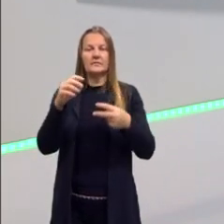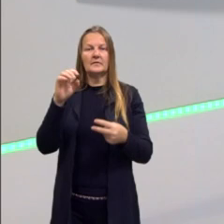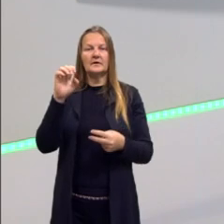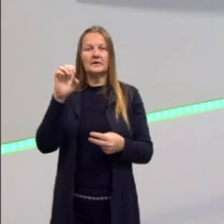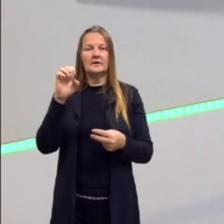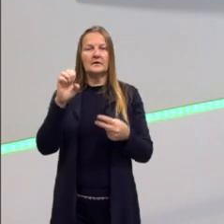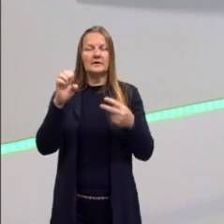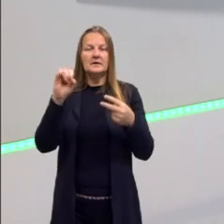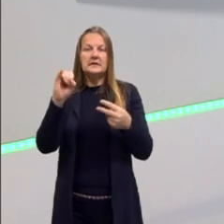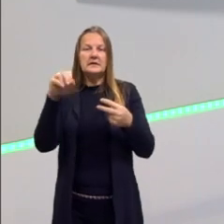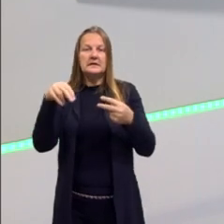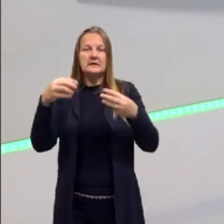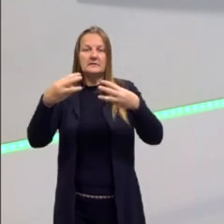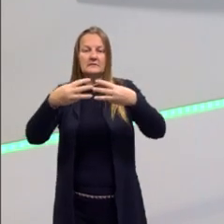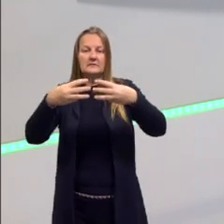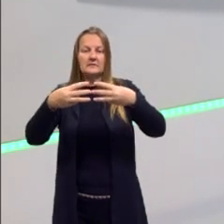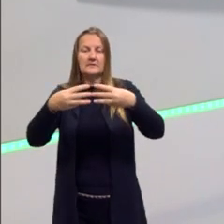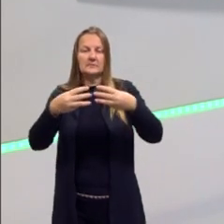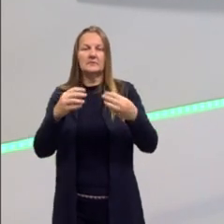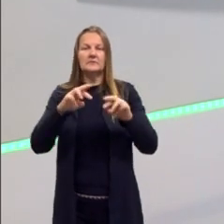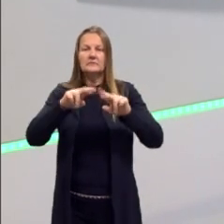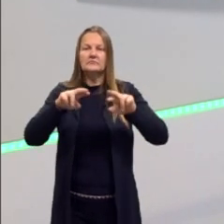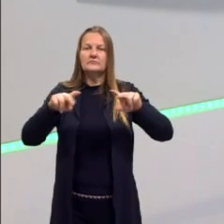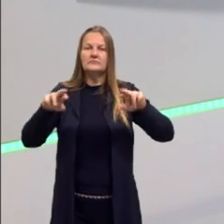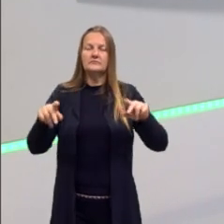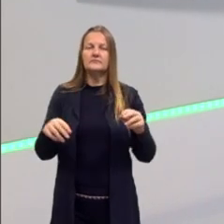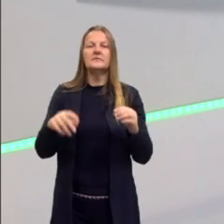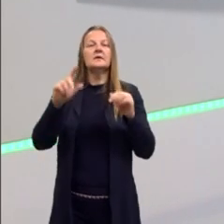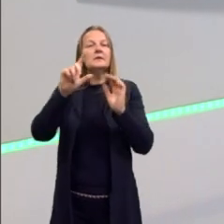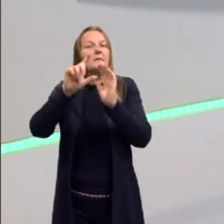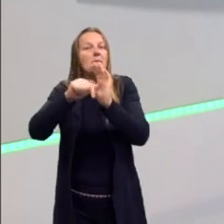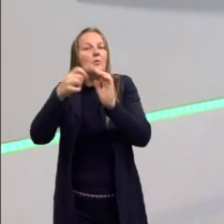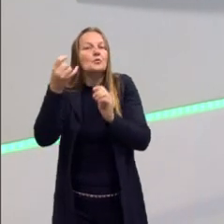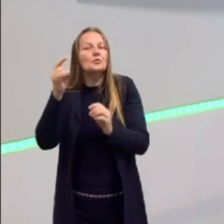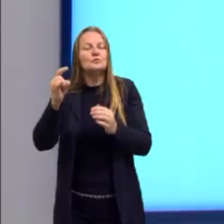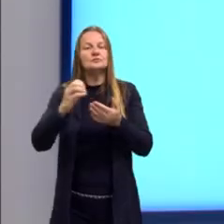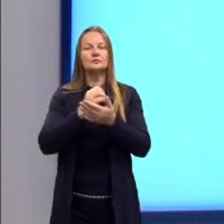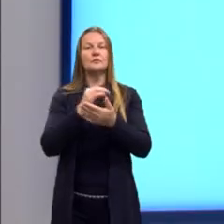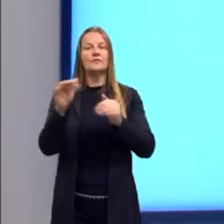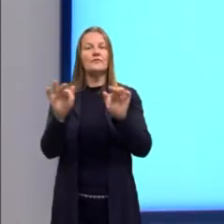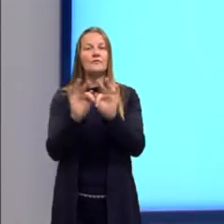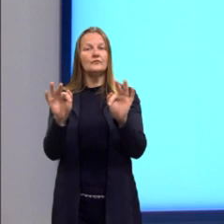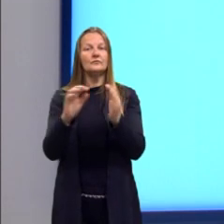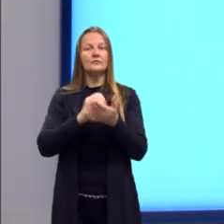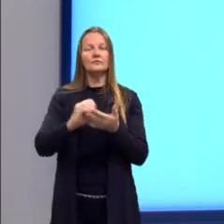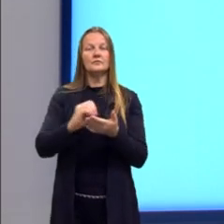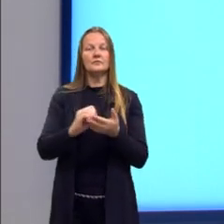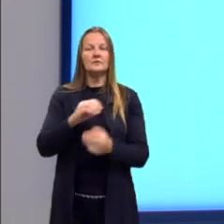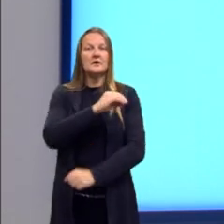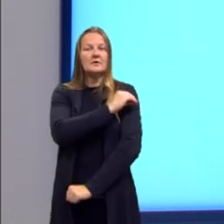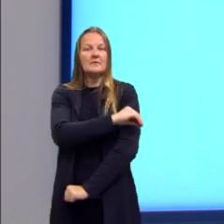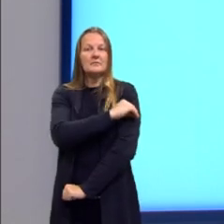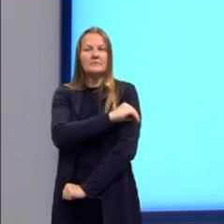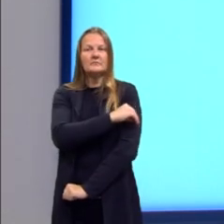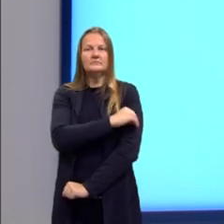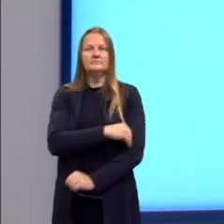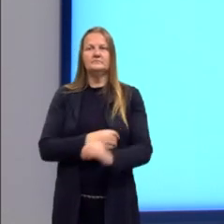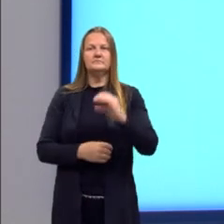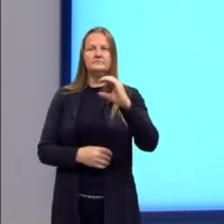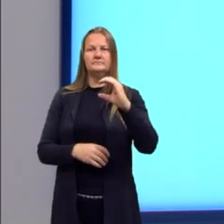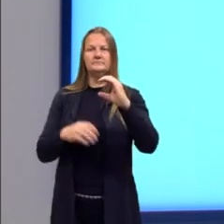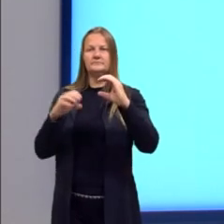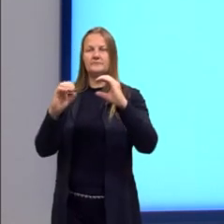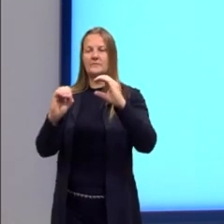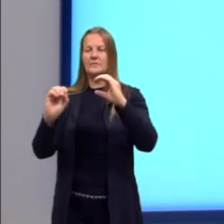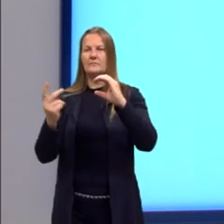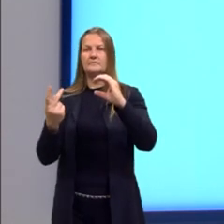Paim e por fim Aí sim entra função orgânica se é um álcool se eu identifiquei que tem um grupo